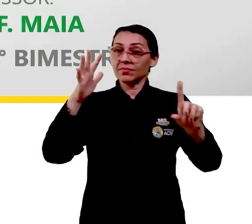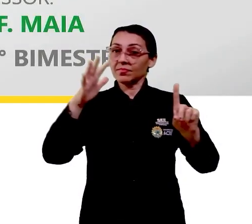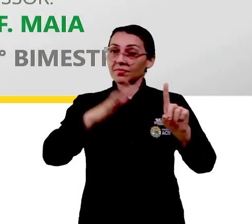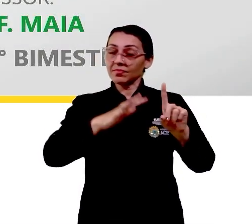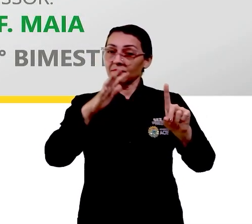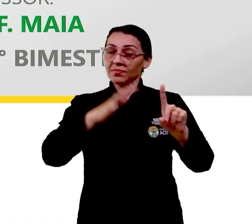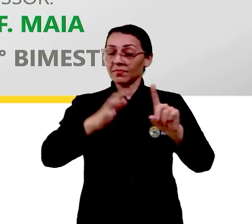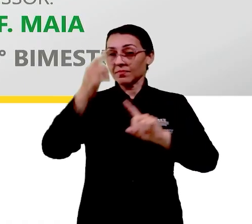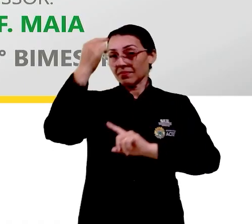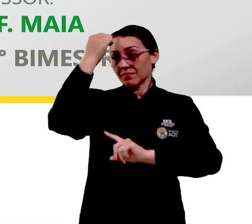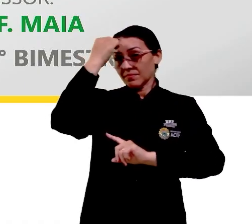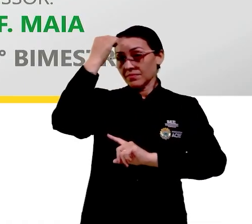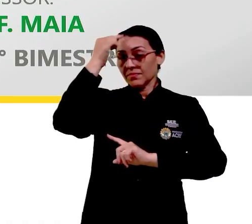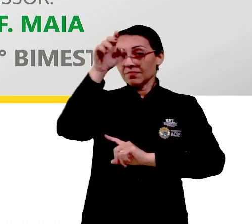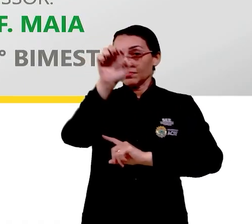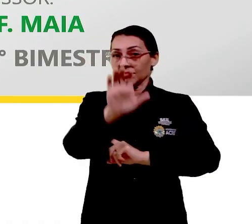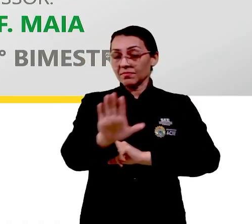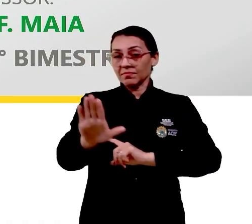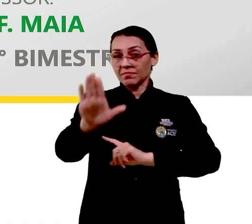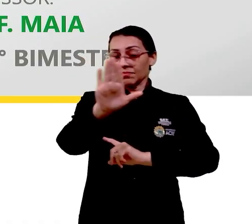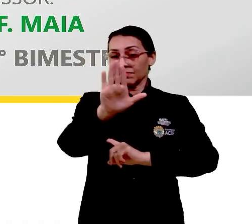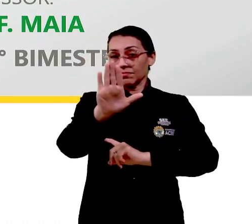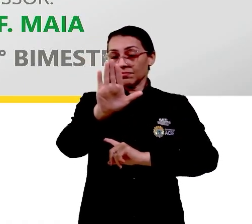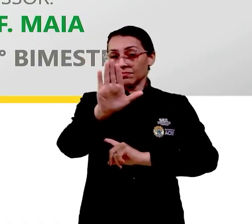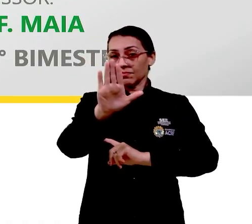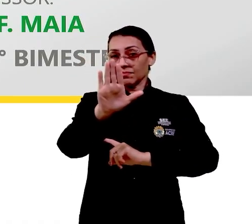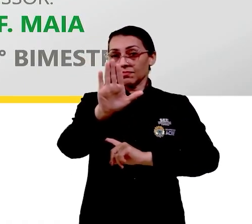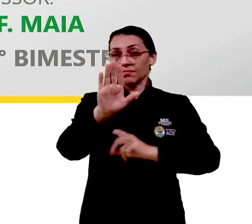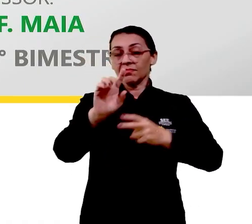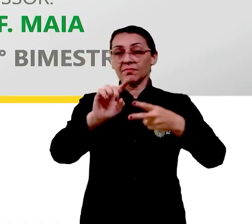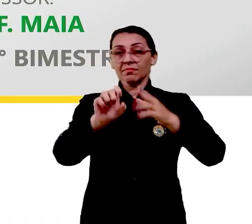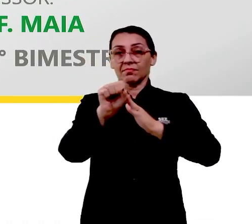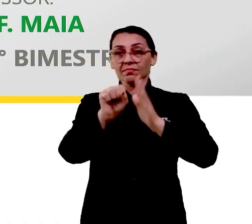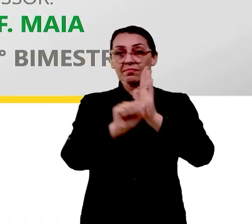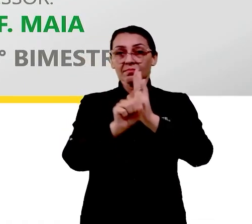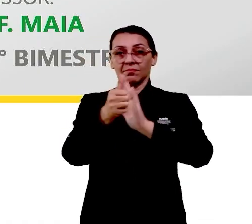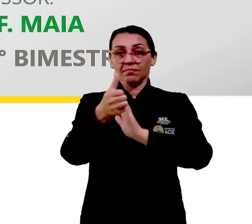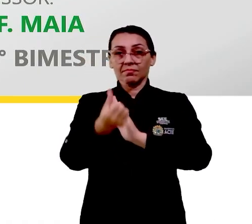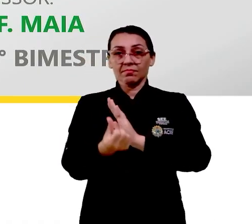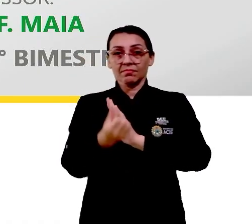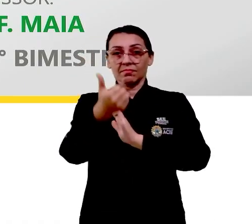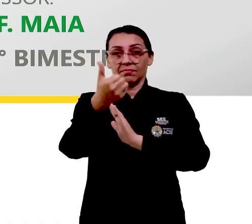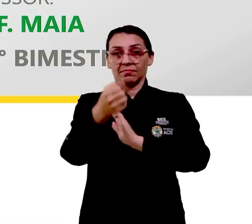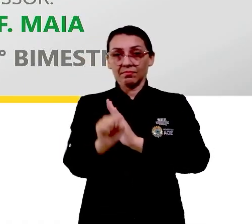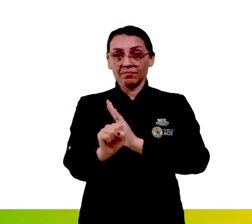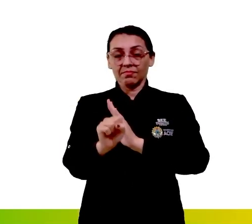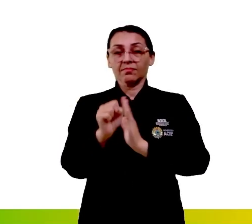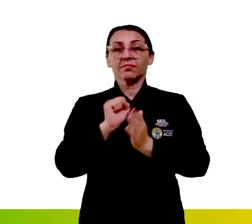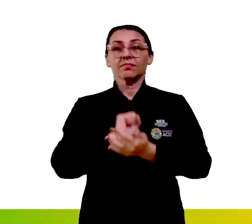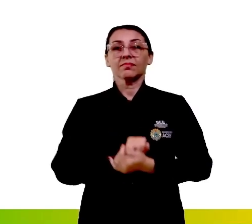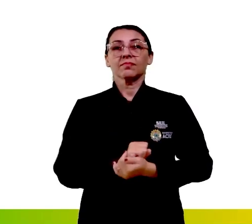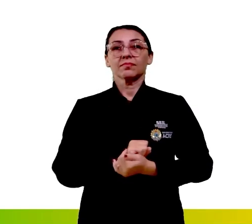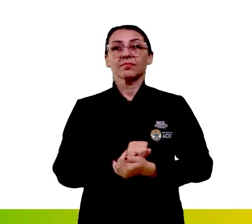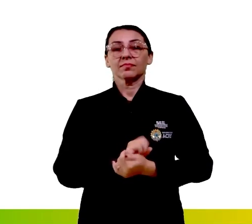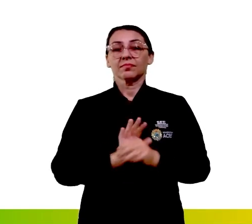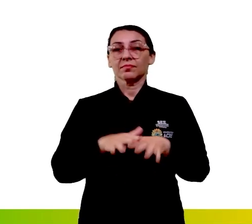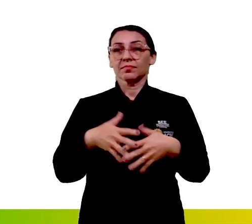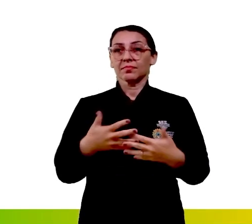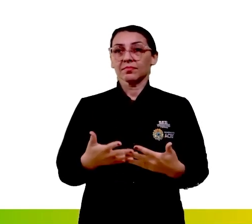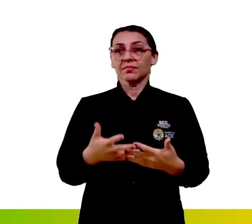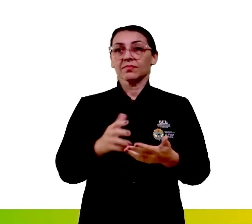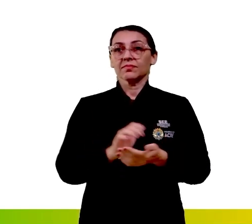influência no pensamento europeu entre os séculos XVI e XVIII. Então,